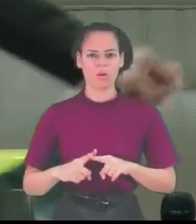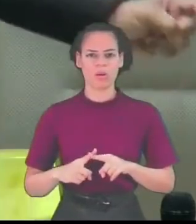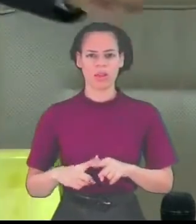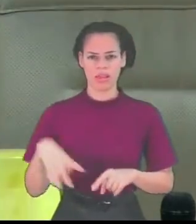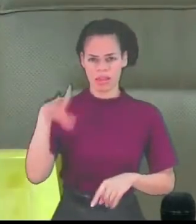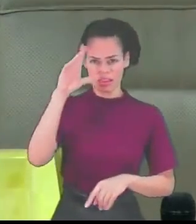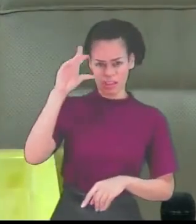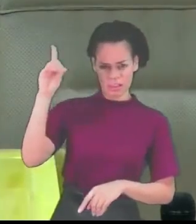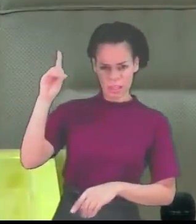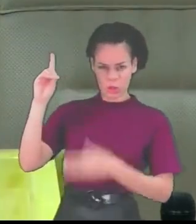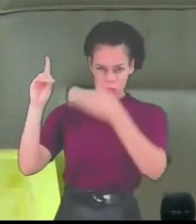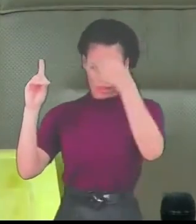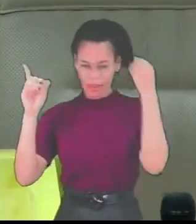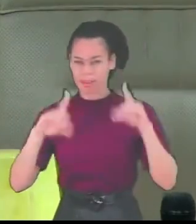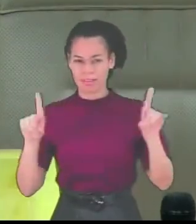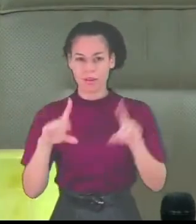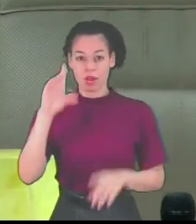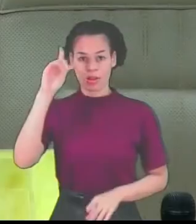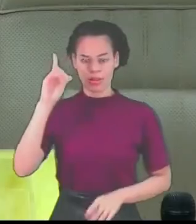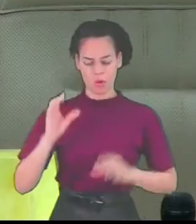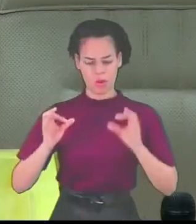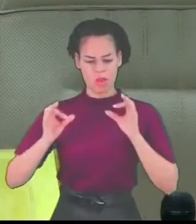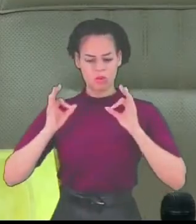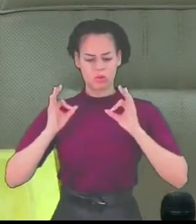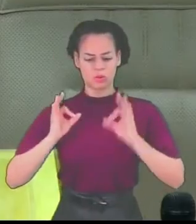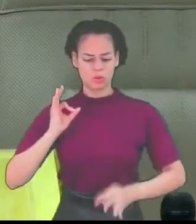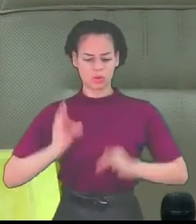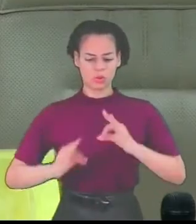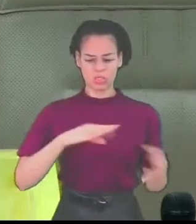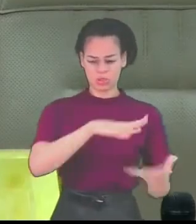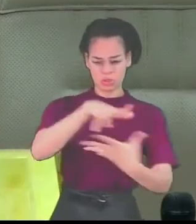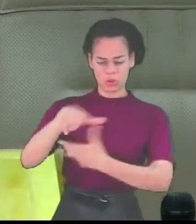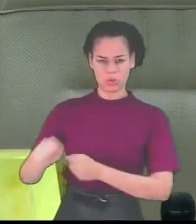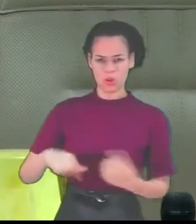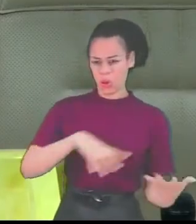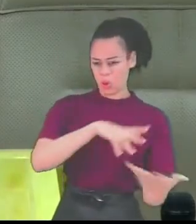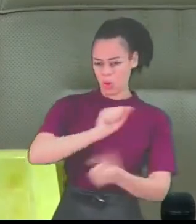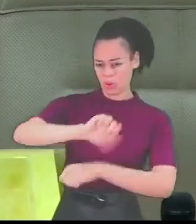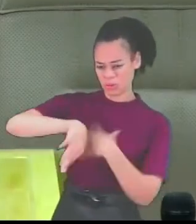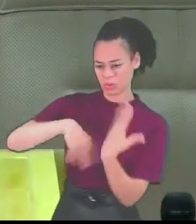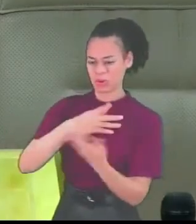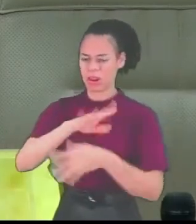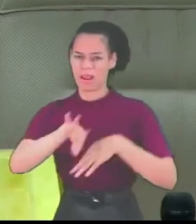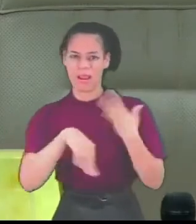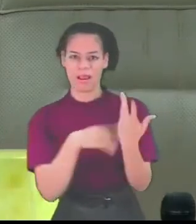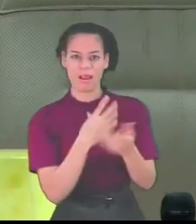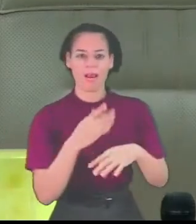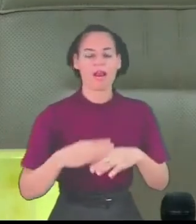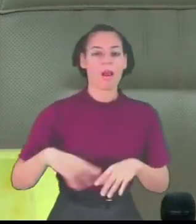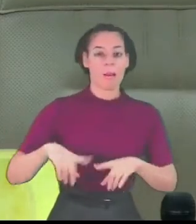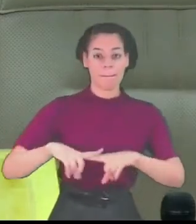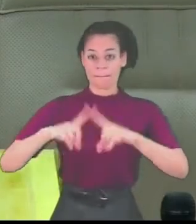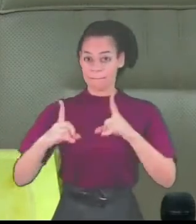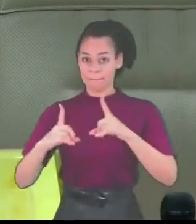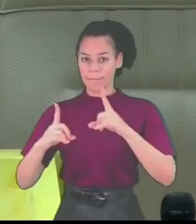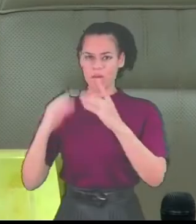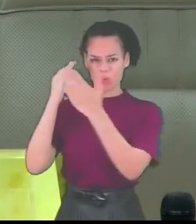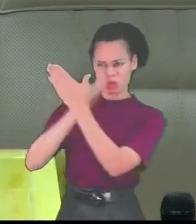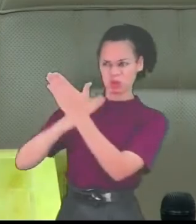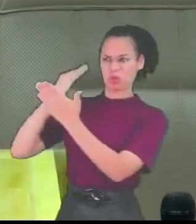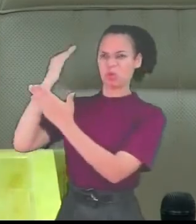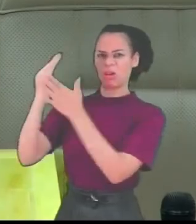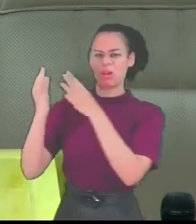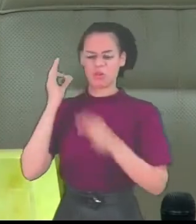se Deus e juízo deste mundo o mundo está na banca rota do supremo juiz aquele que